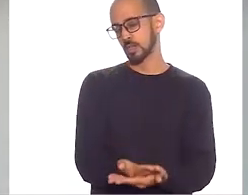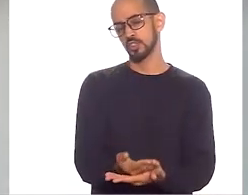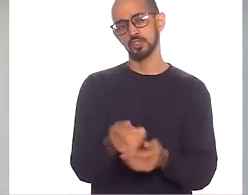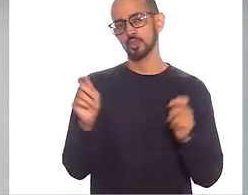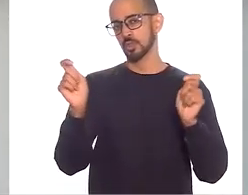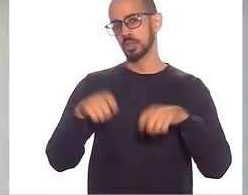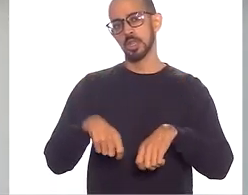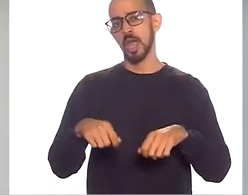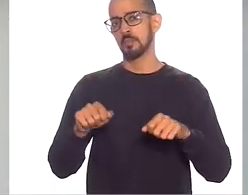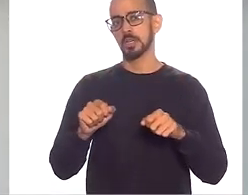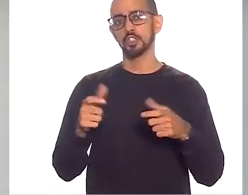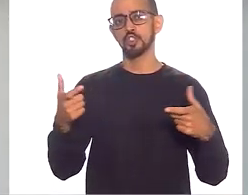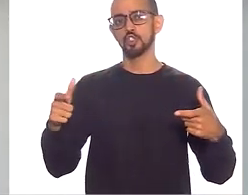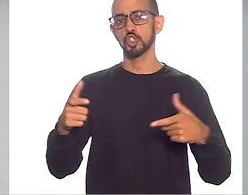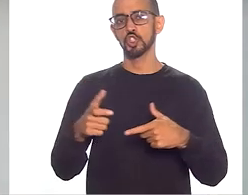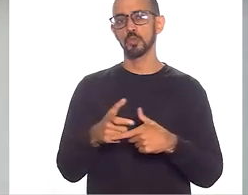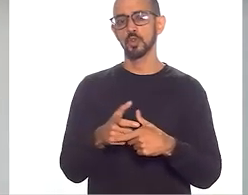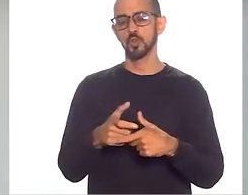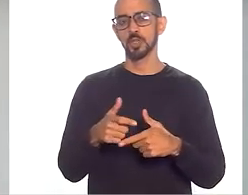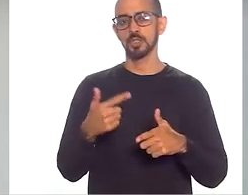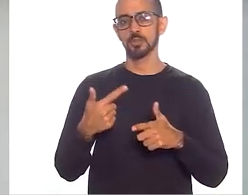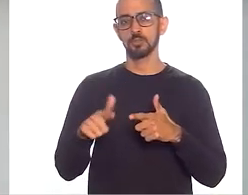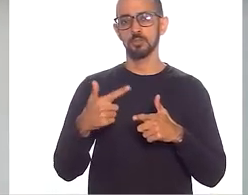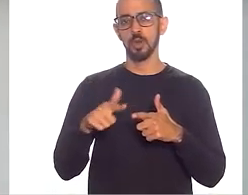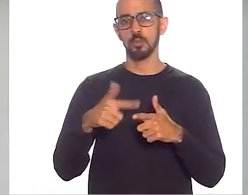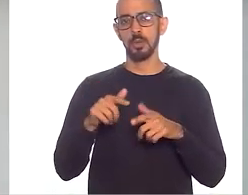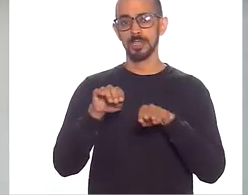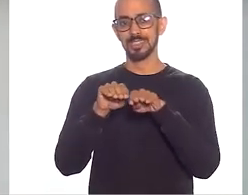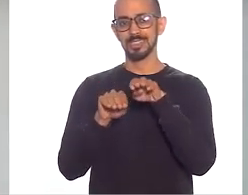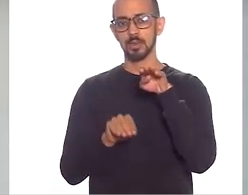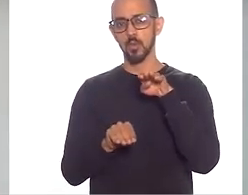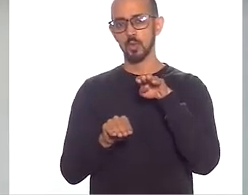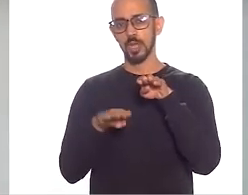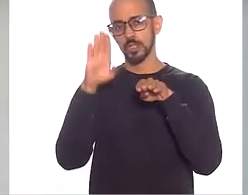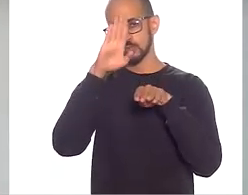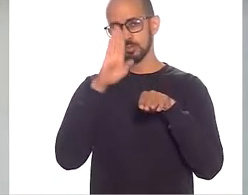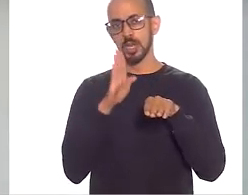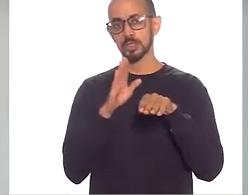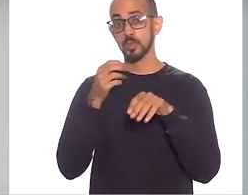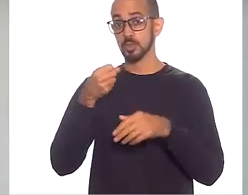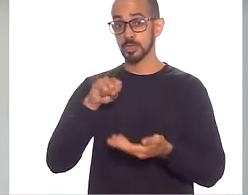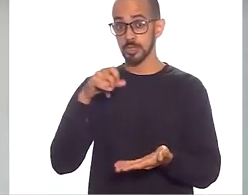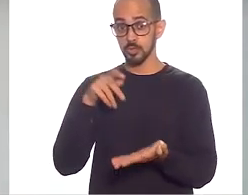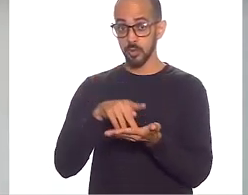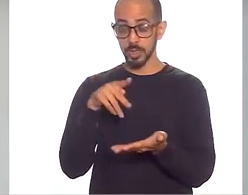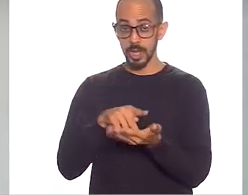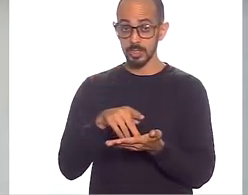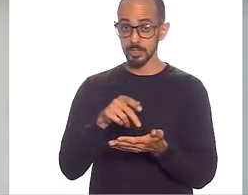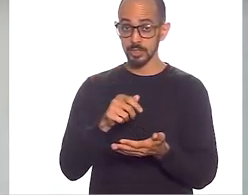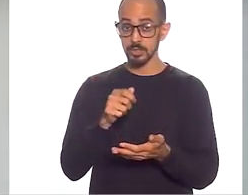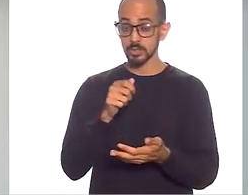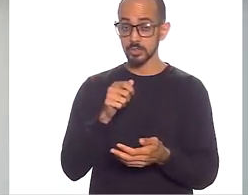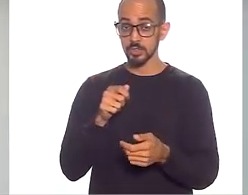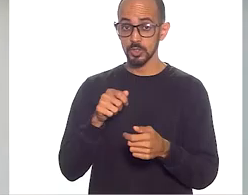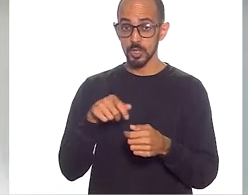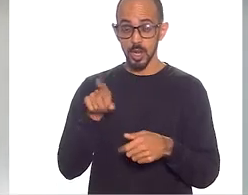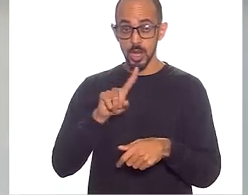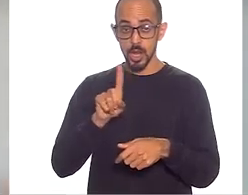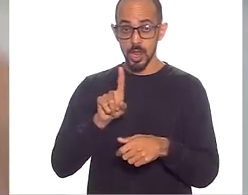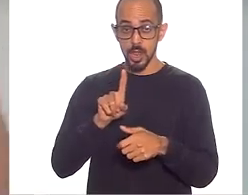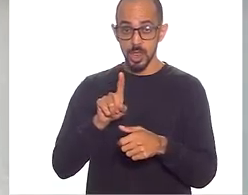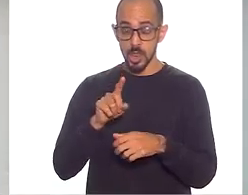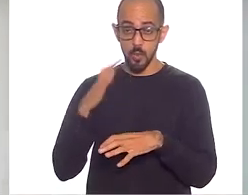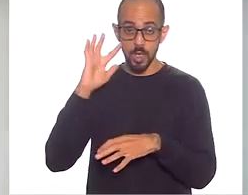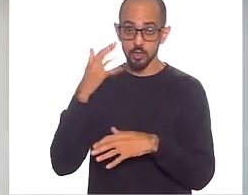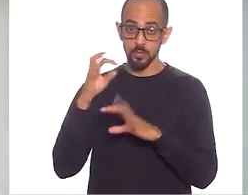não acredito que a gente consiga minimizar a desigualdade no Brasil se a gente efetivamente não unir todas as